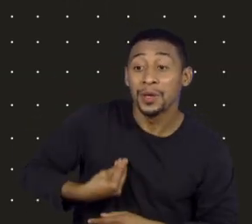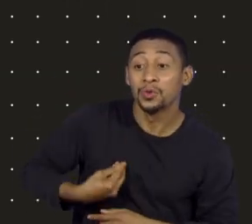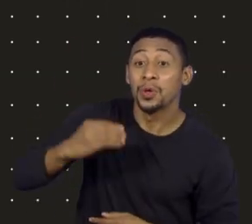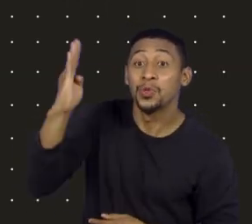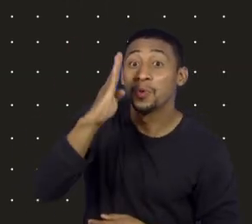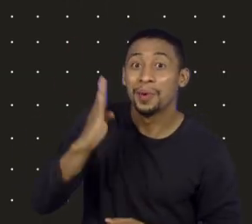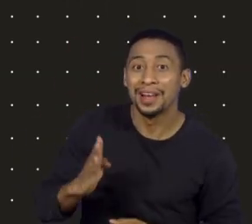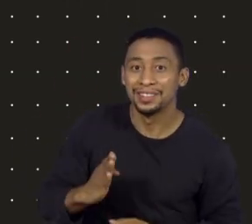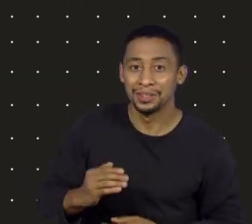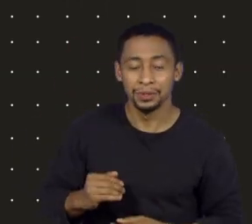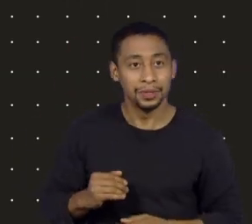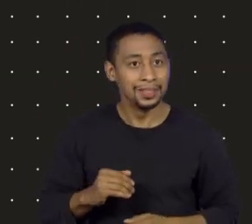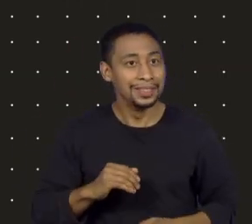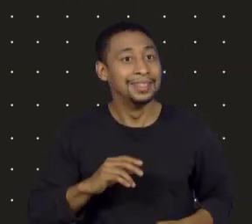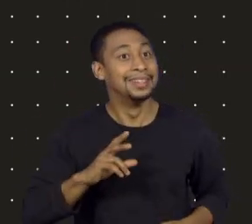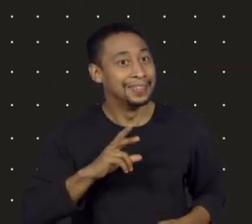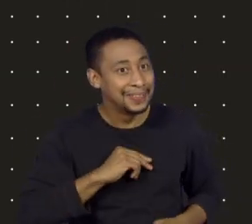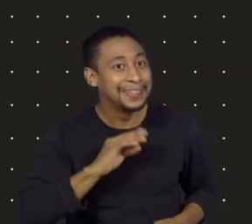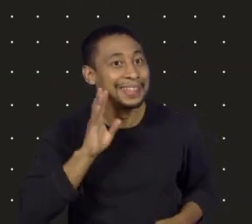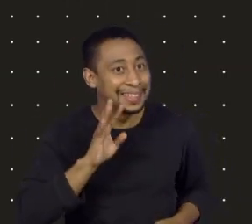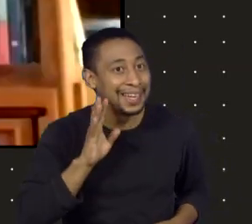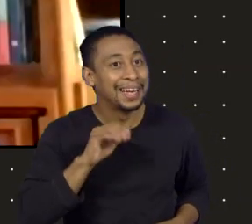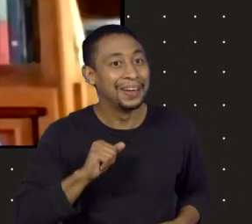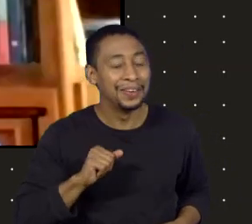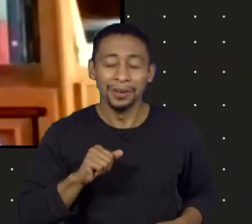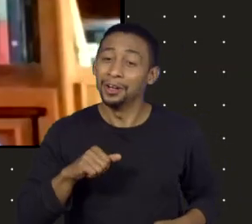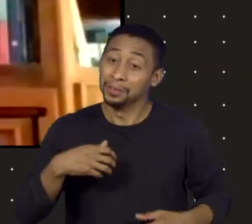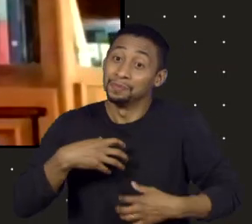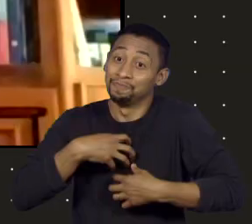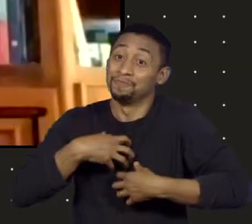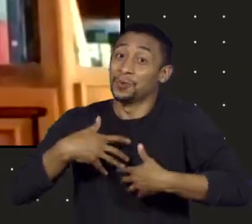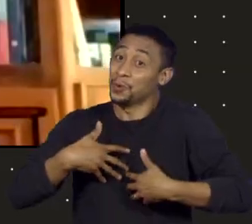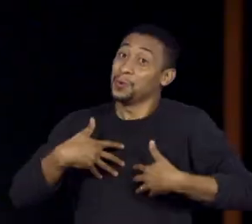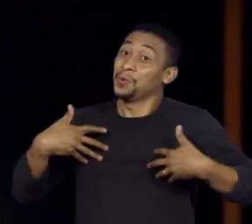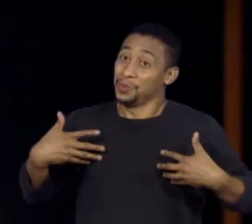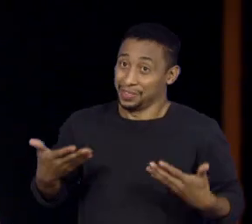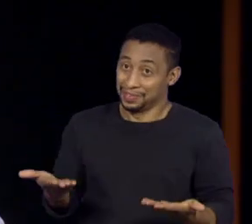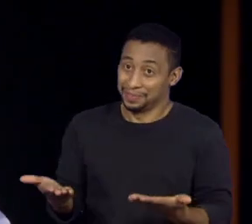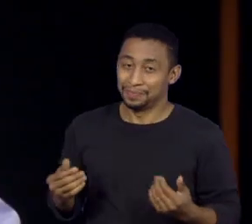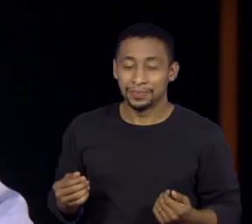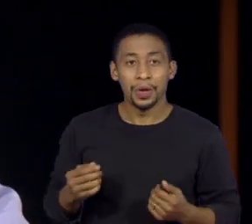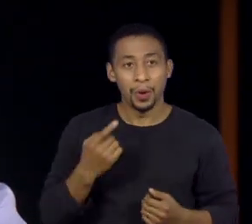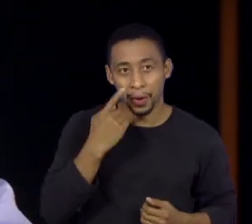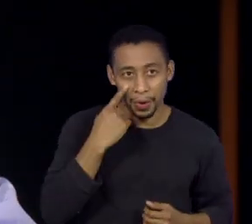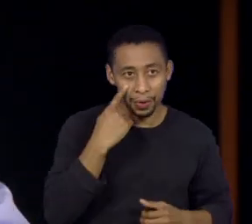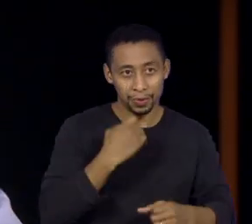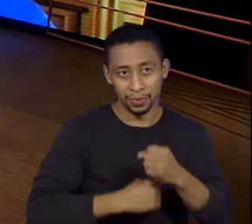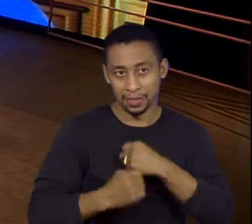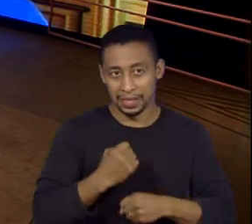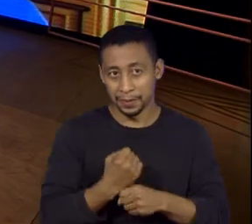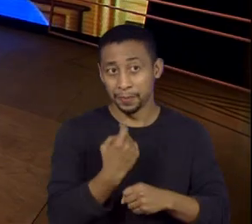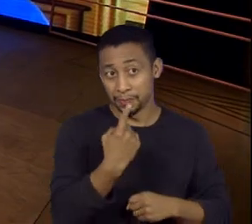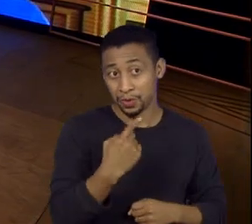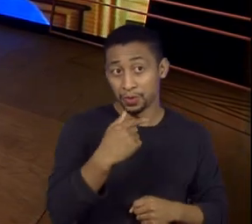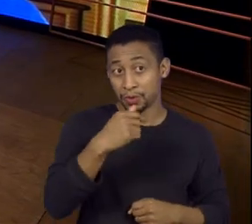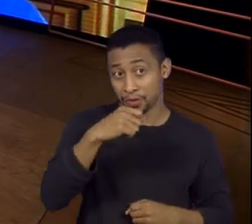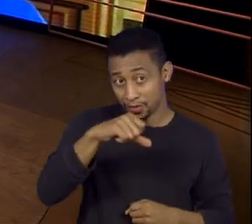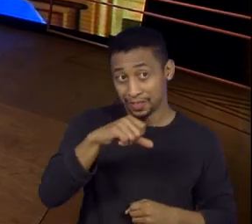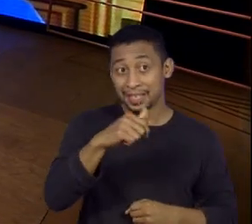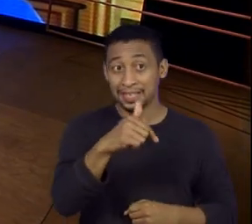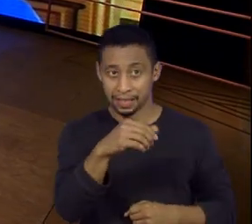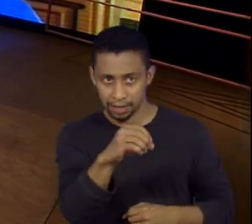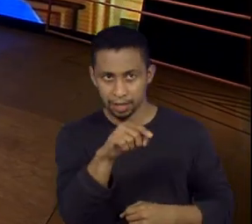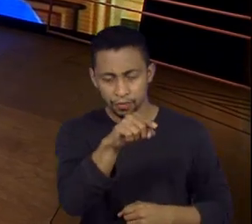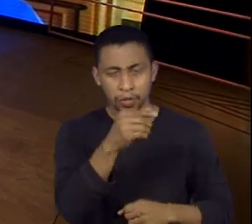legal. Isso me orgulha muito, isso me orgulha muito. Elifas, ainda nos anos 70, você passou a se envolver